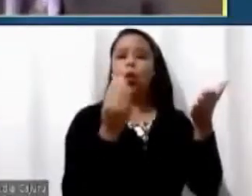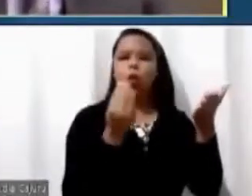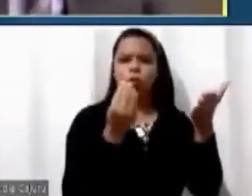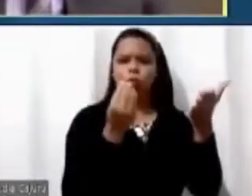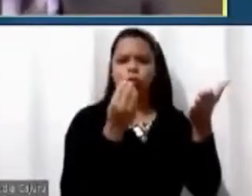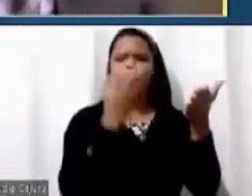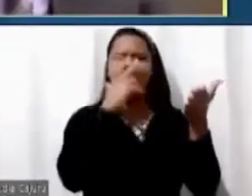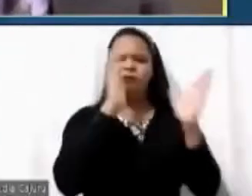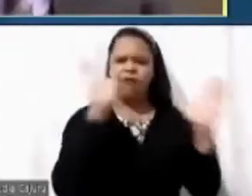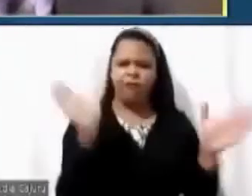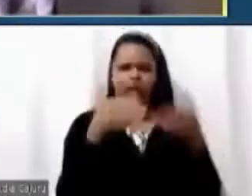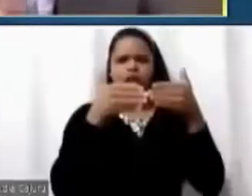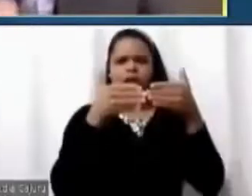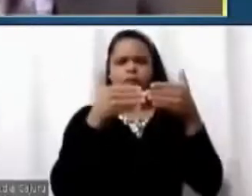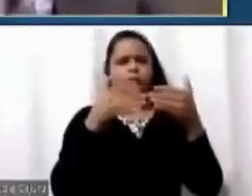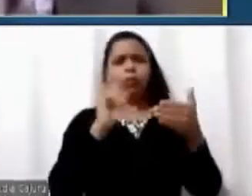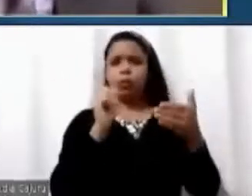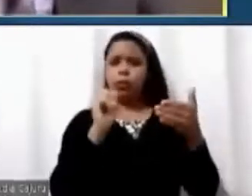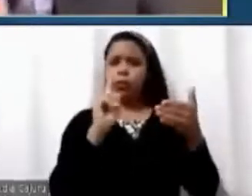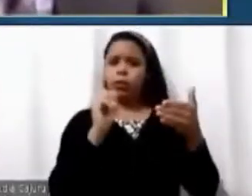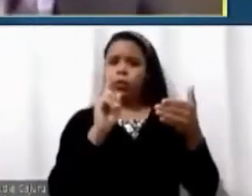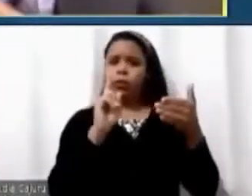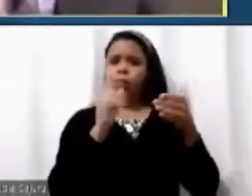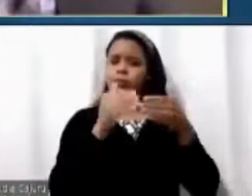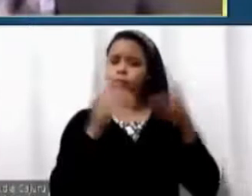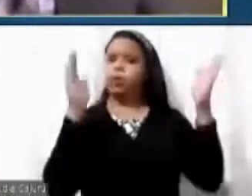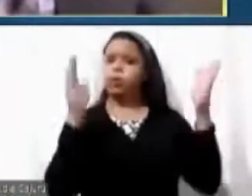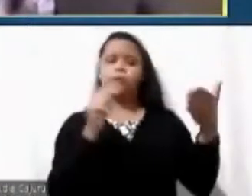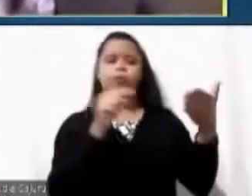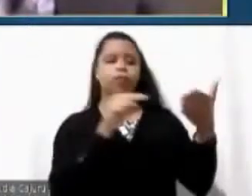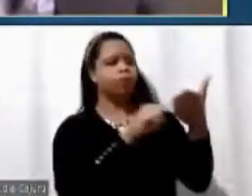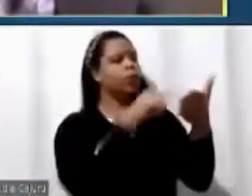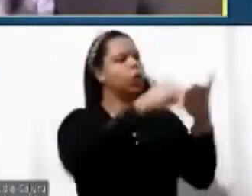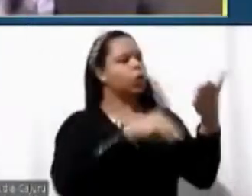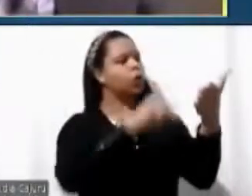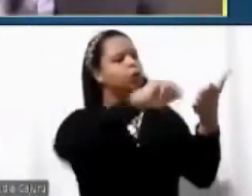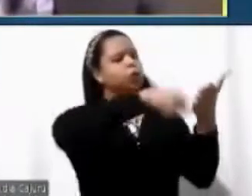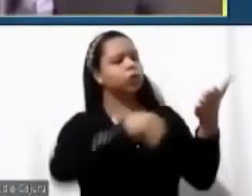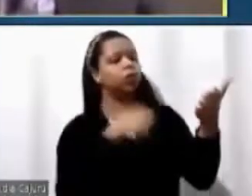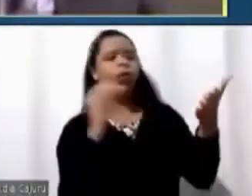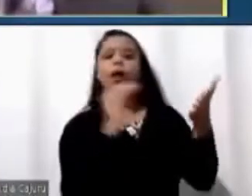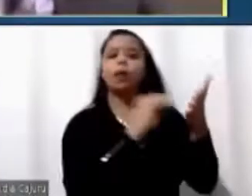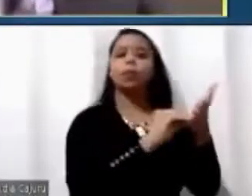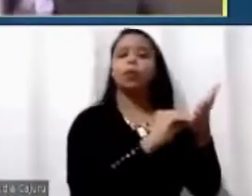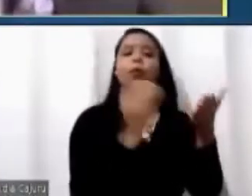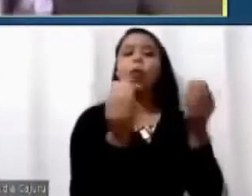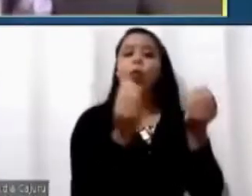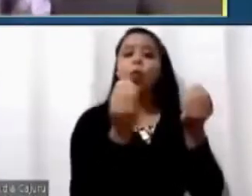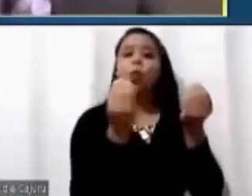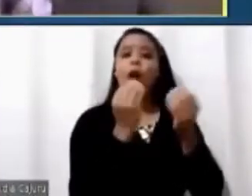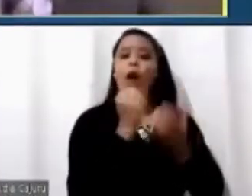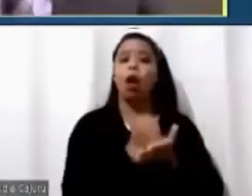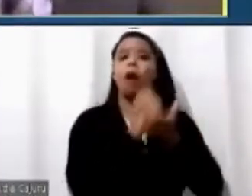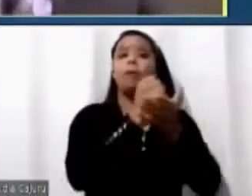flexível. E isso vai estar tendo um amparo, por exemplo, da própria recomendação do CFM número